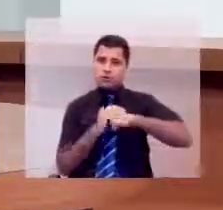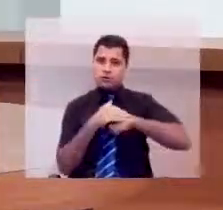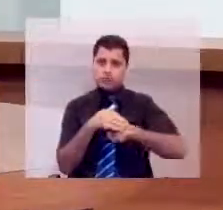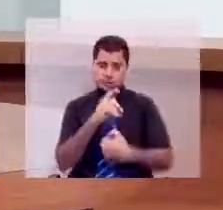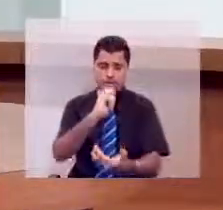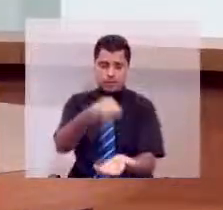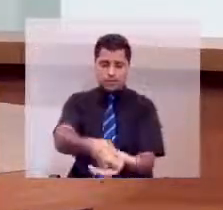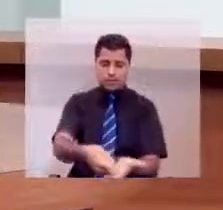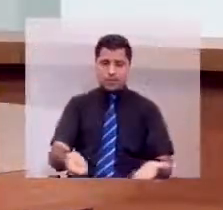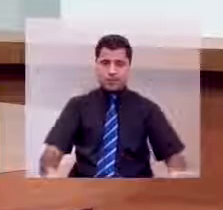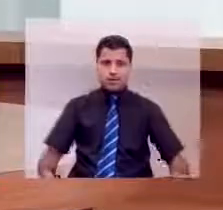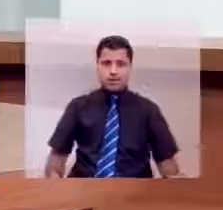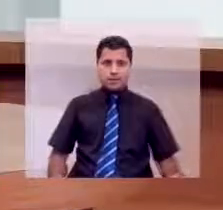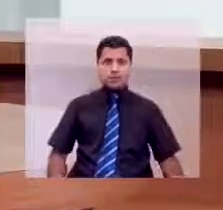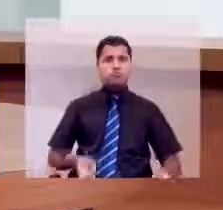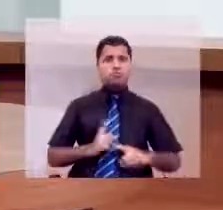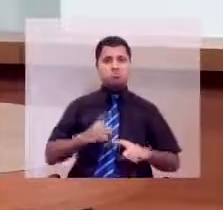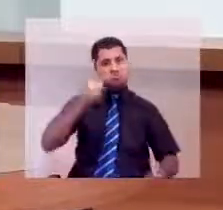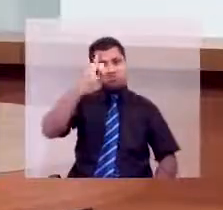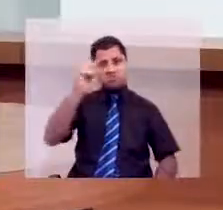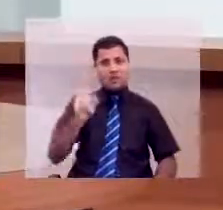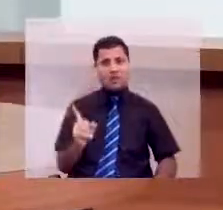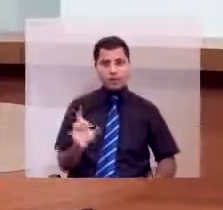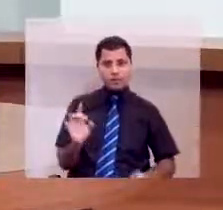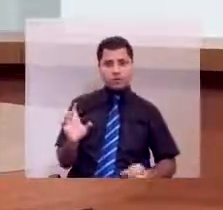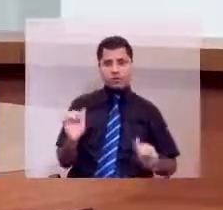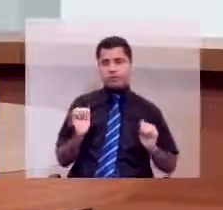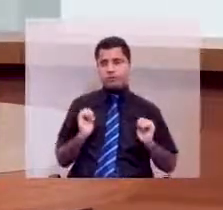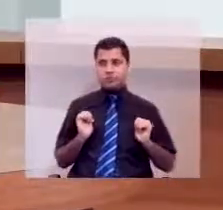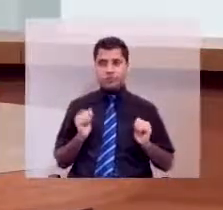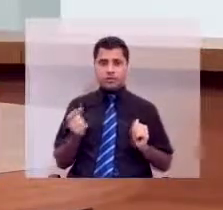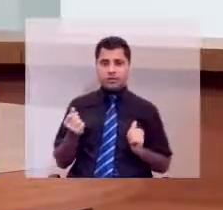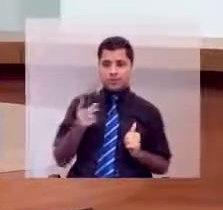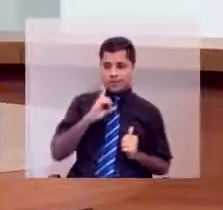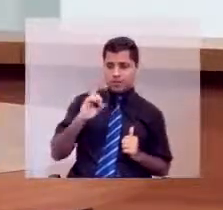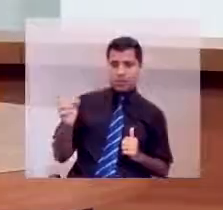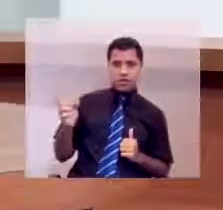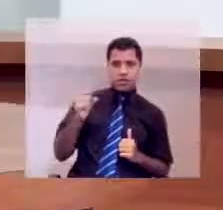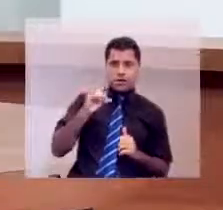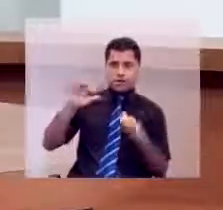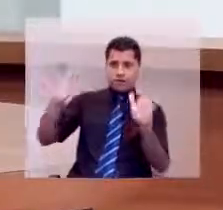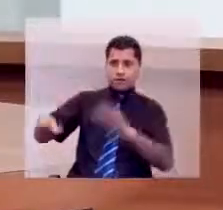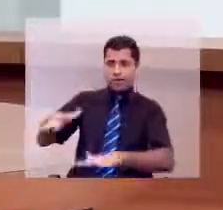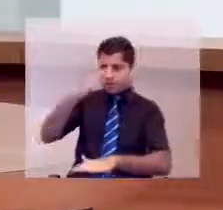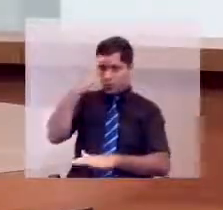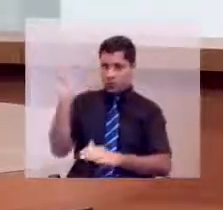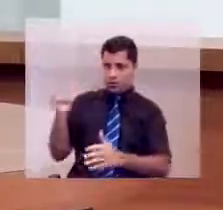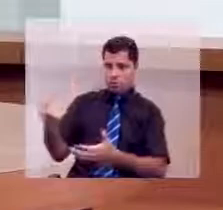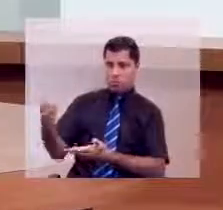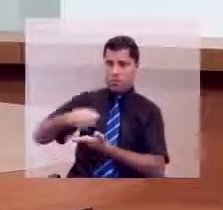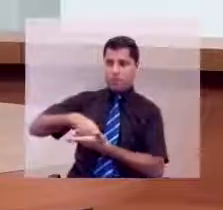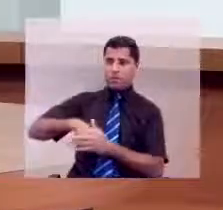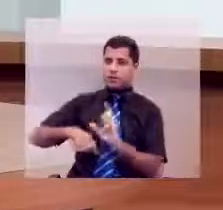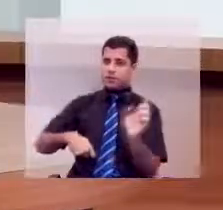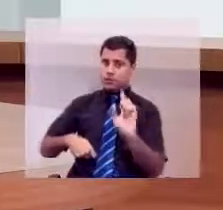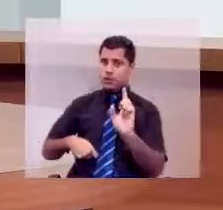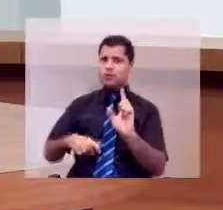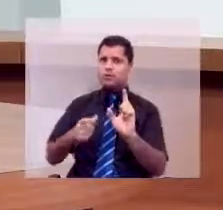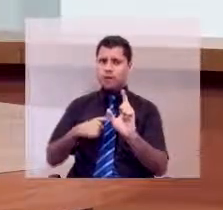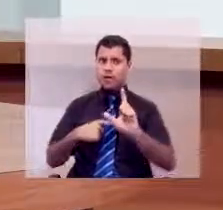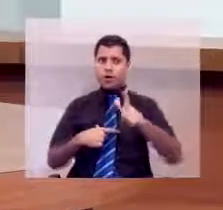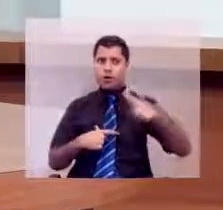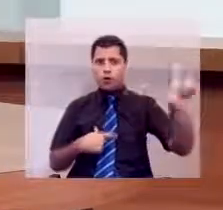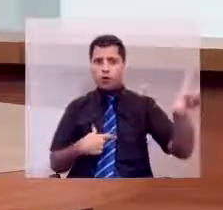porque não se contentam apenas em ganhar na diária do hotel, mas embute também o seu